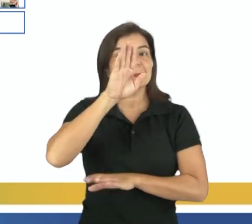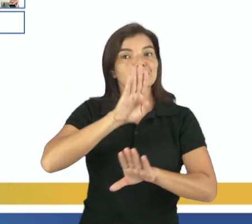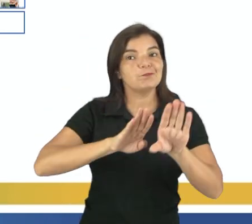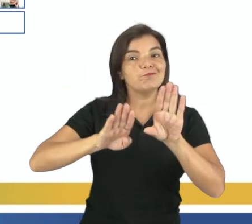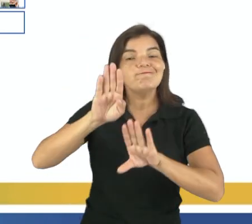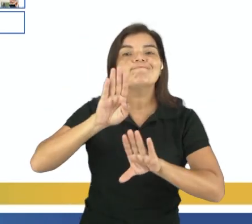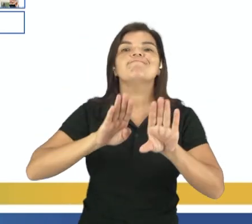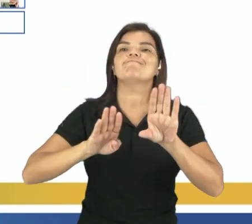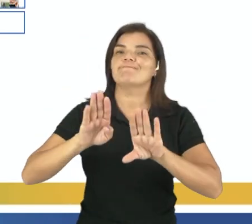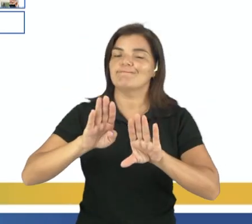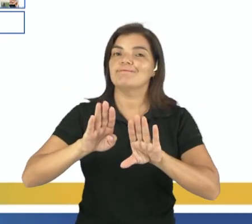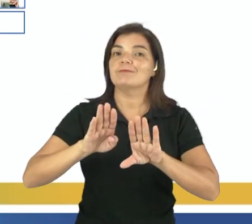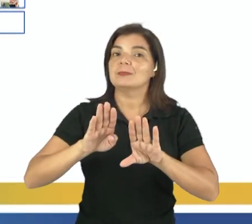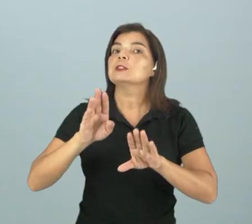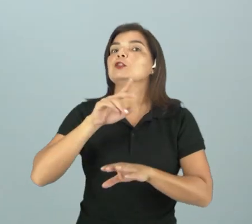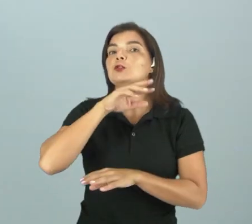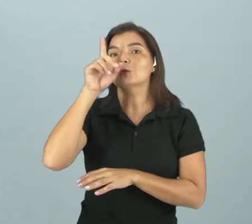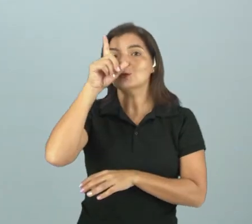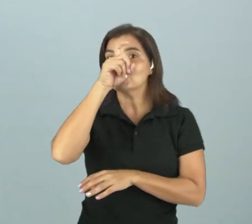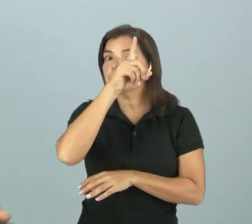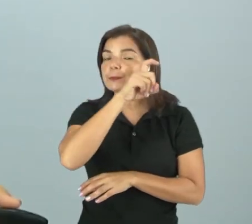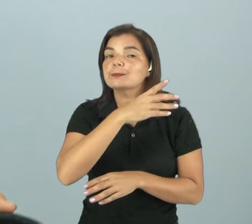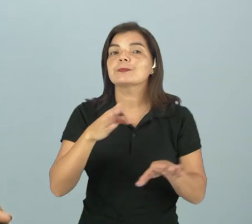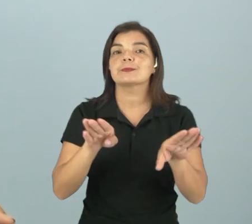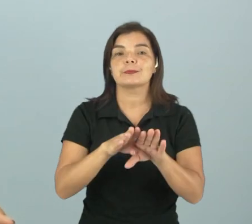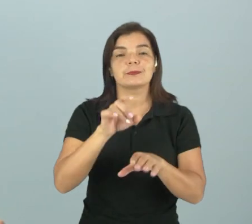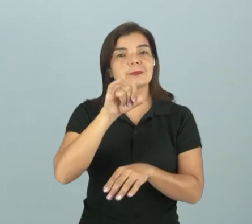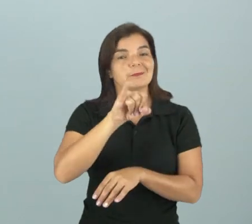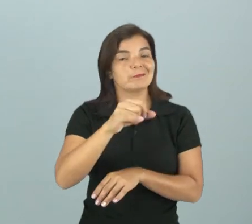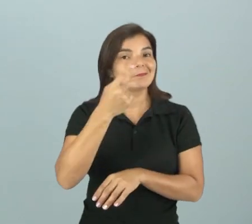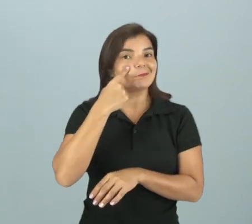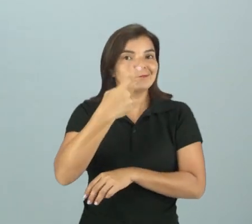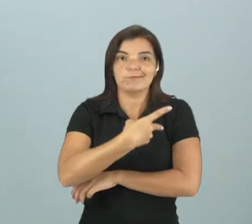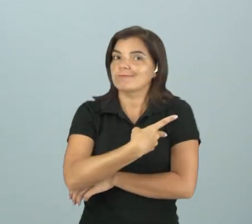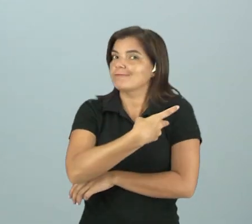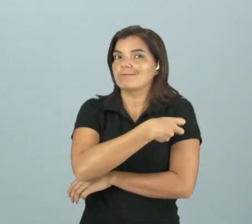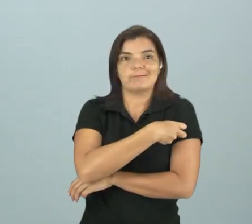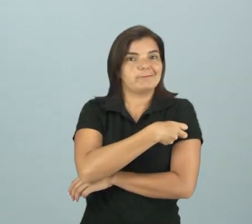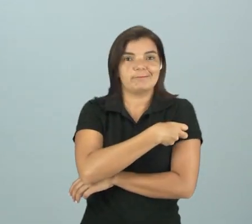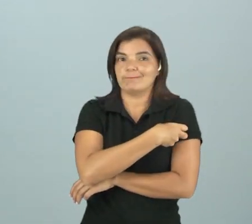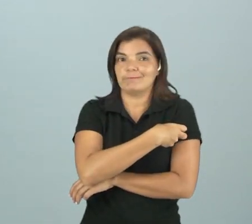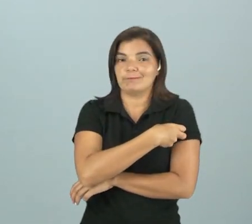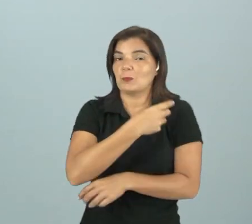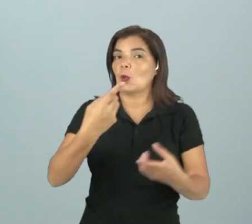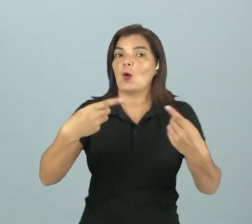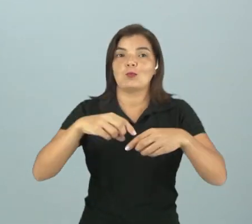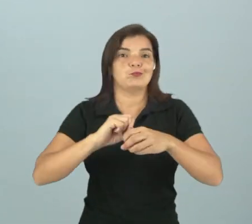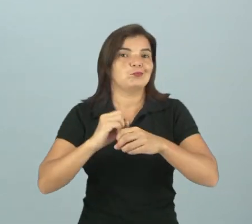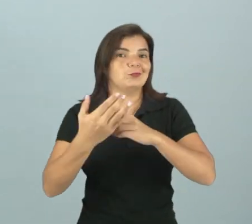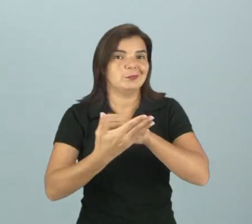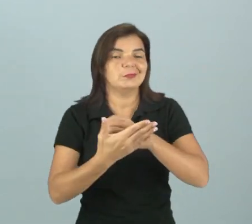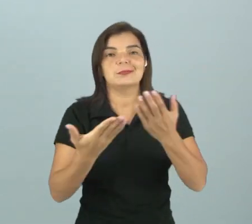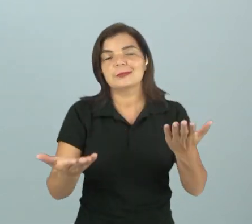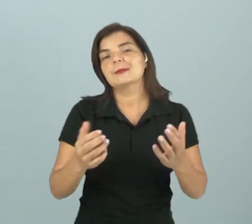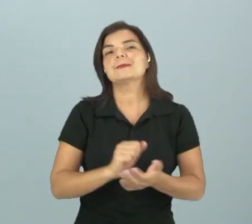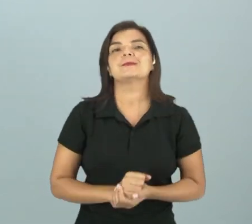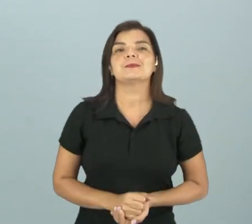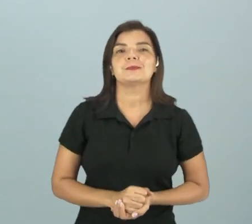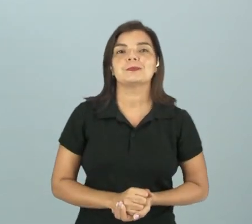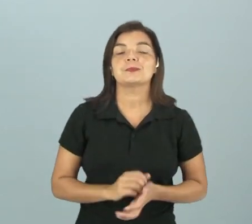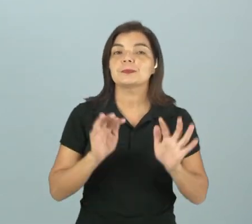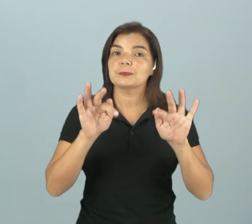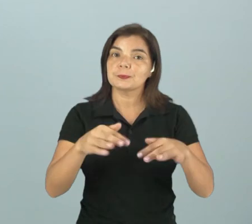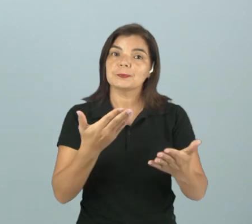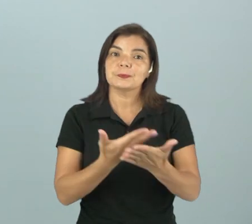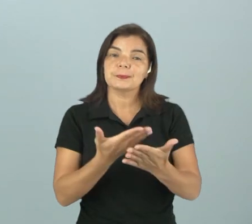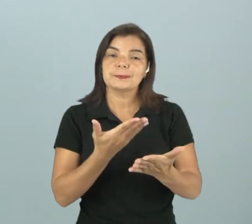de perigo e riscos graves. Assim, você não tomaria a vacina contra a Covid. Então é isso, pessoal. Nós